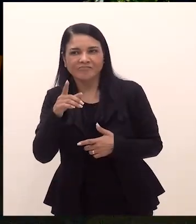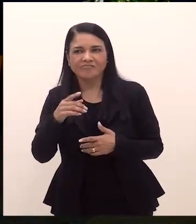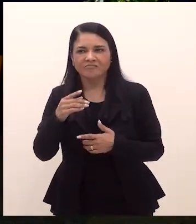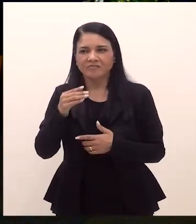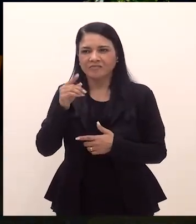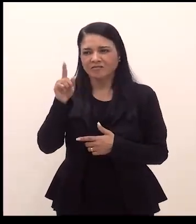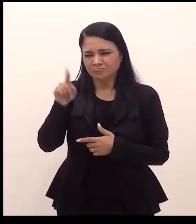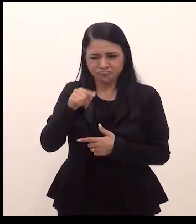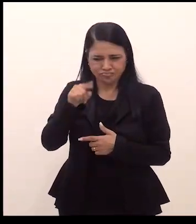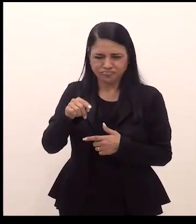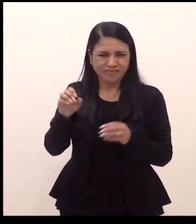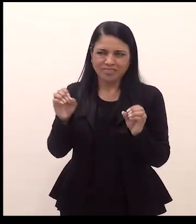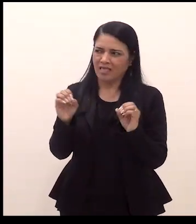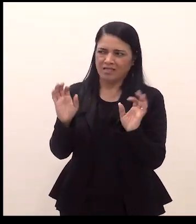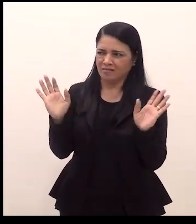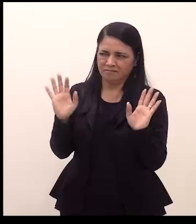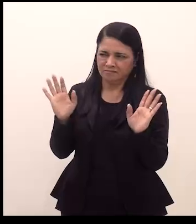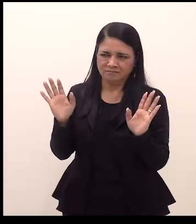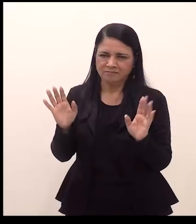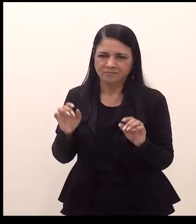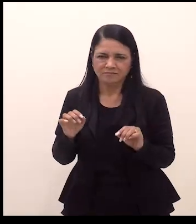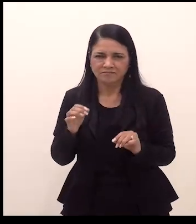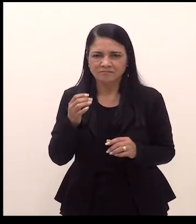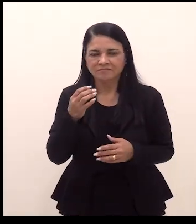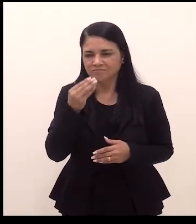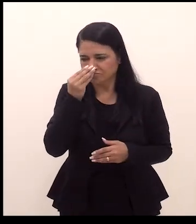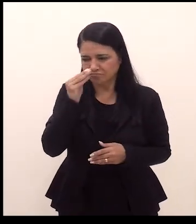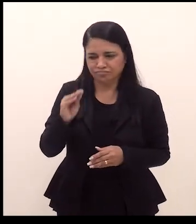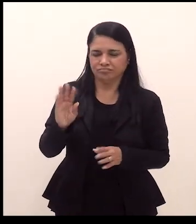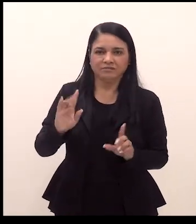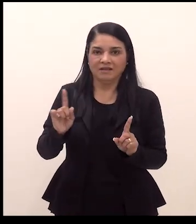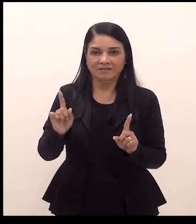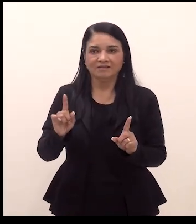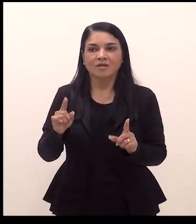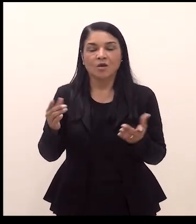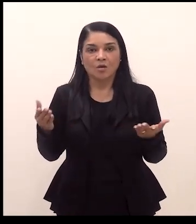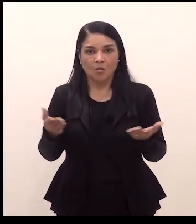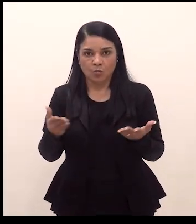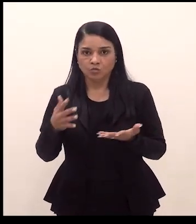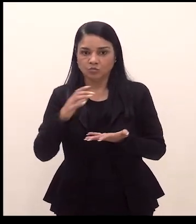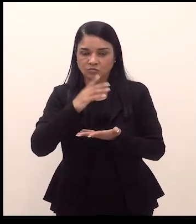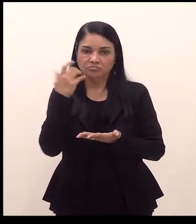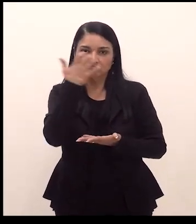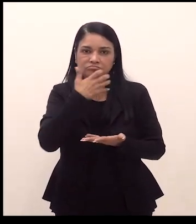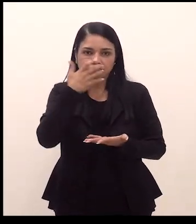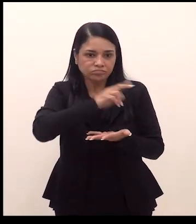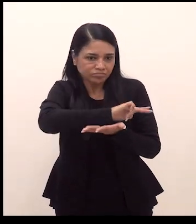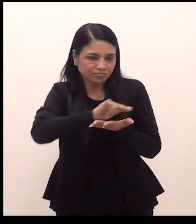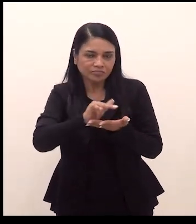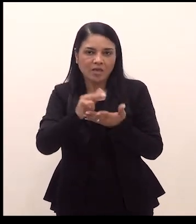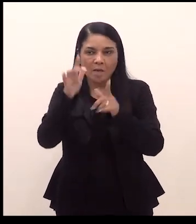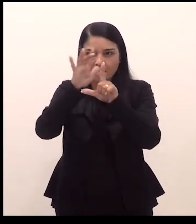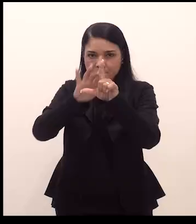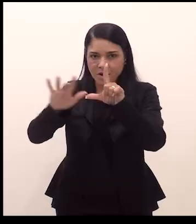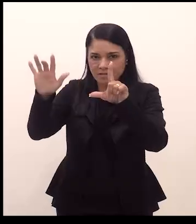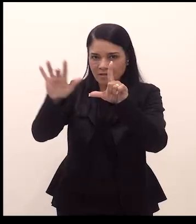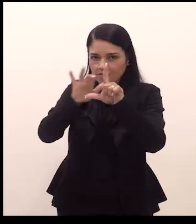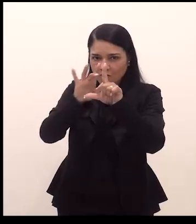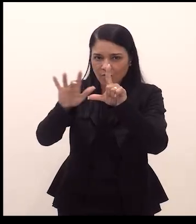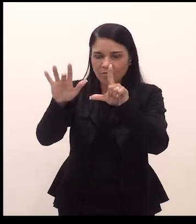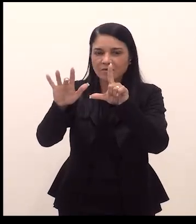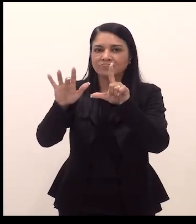interessa? Não, descartar, eu acho que praticamente nada se descarta, né? Mas eu acho que realmente hoje a quantidade de músicas que sobem